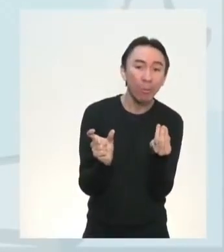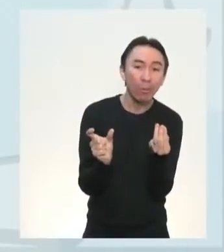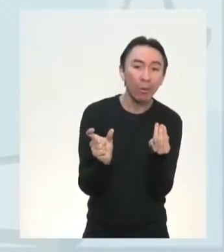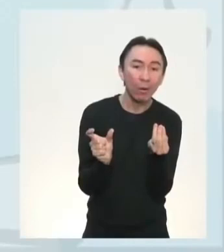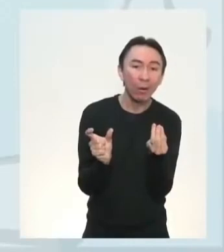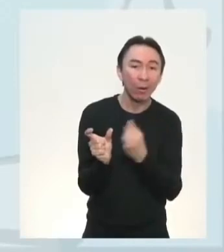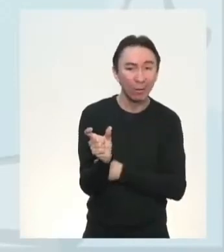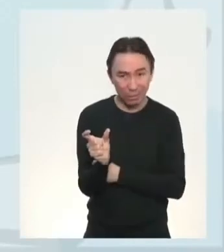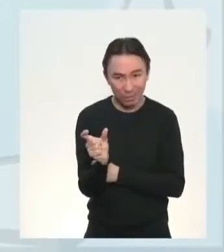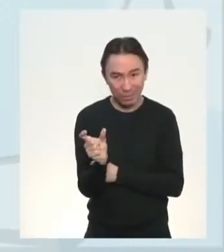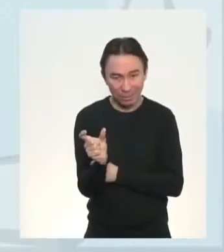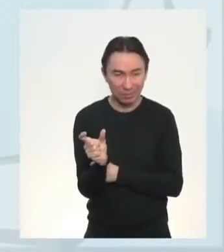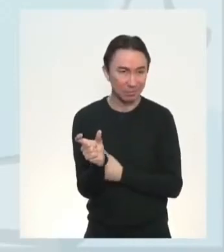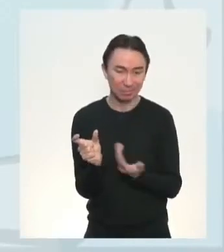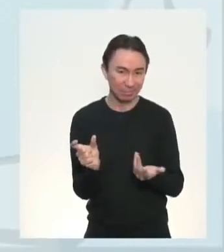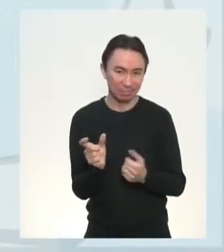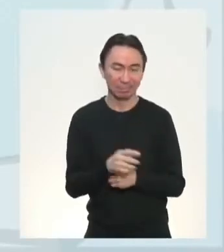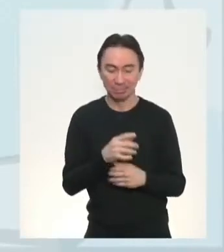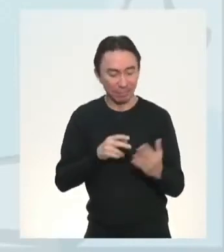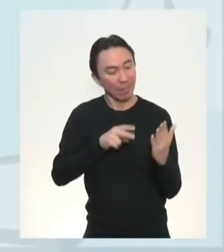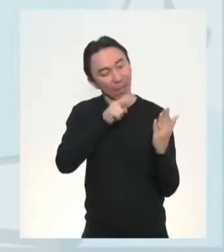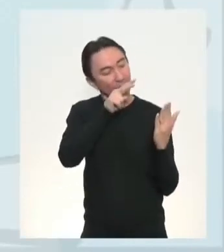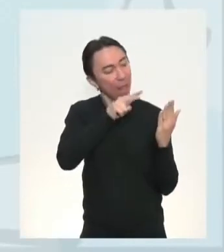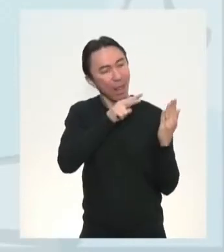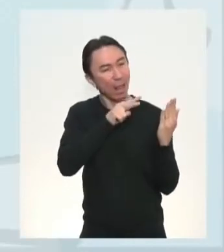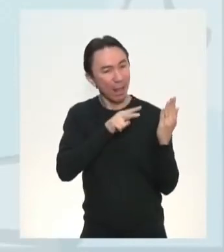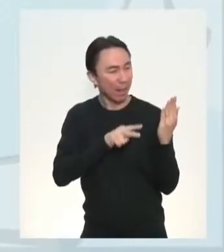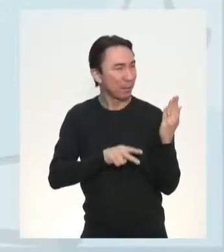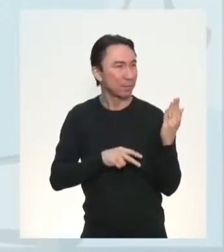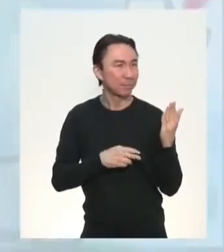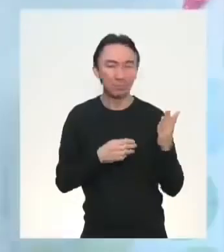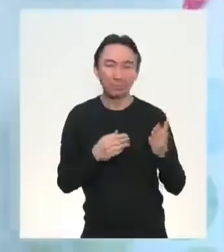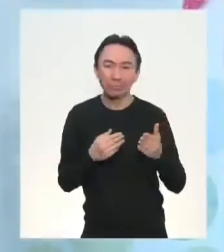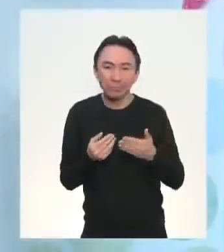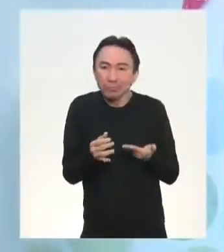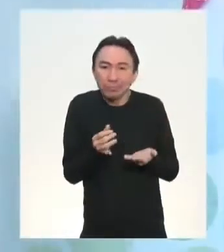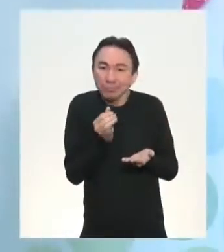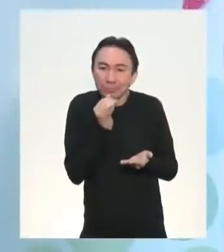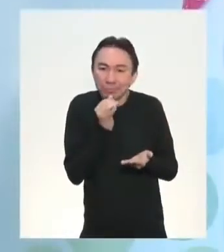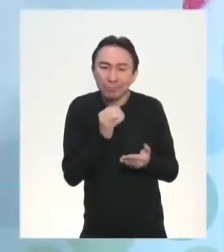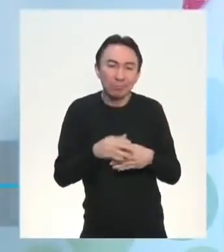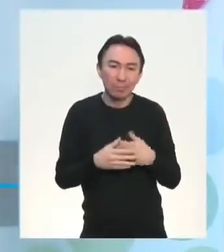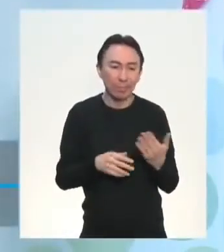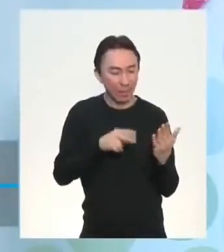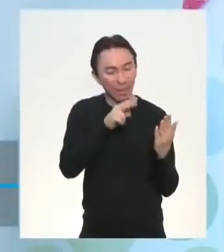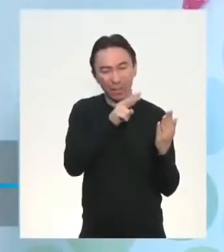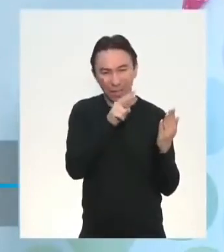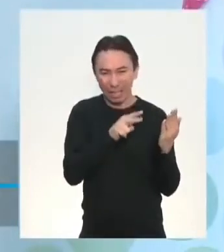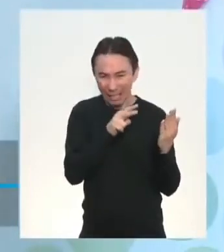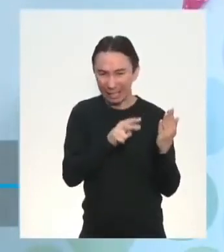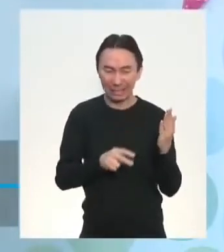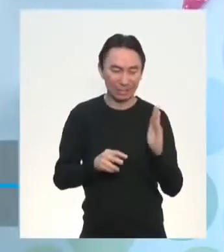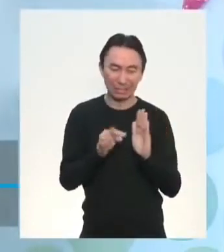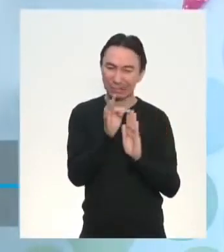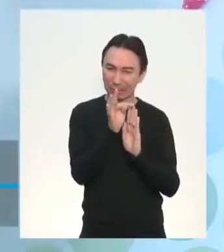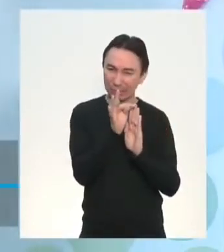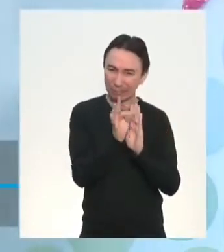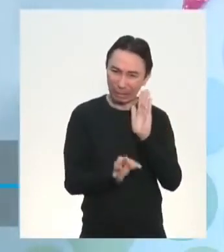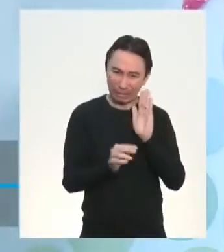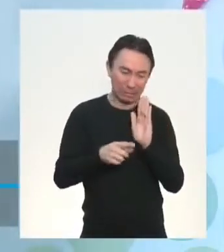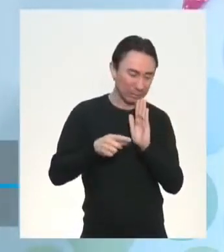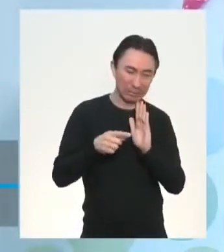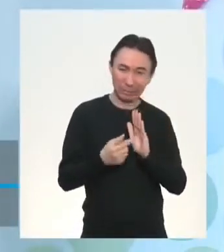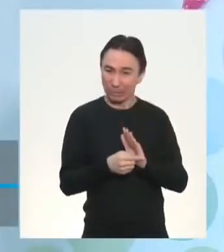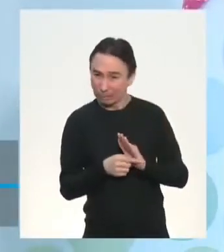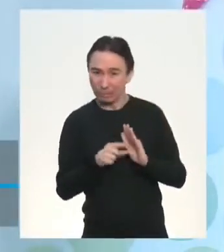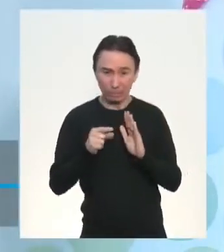possível. Então, quando vocês estão fazendo leituras diversas, por exemplo, como esse texto, que nós sabemos que ele é um pouquinho mais intenso, como é que vocês